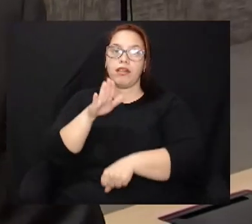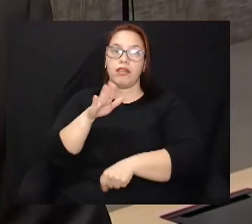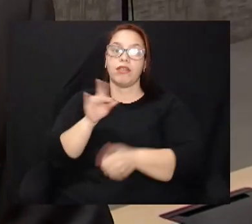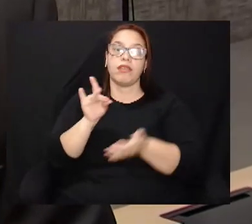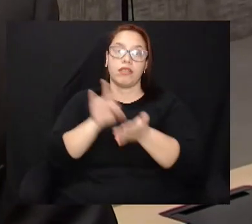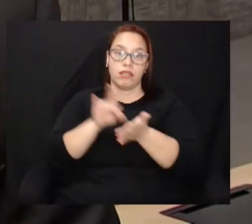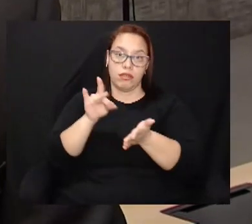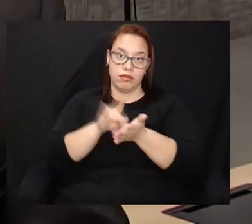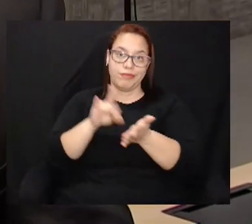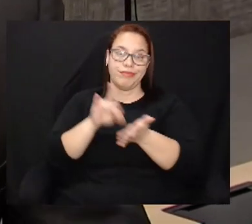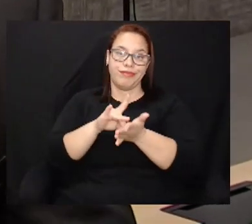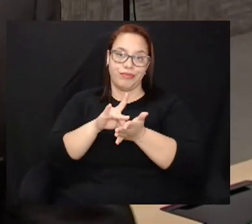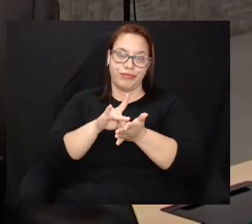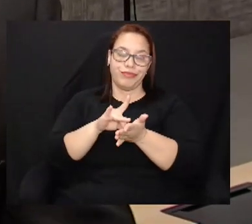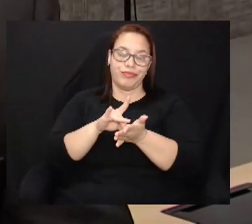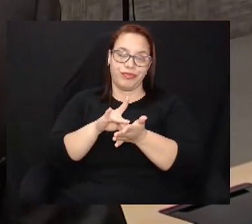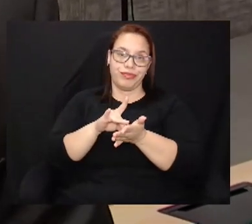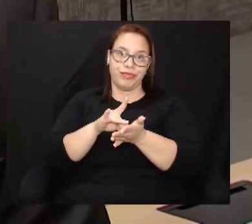ela